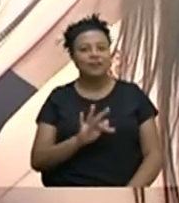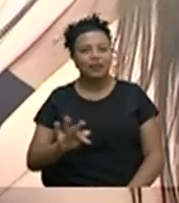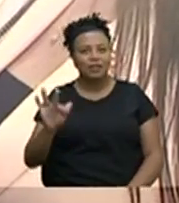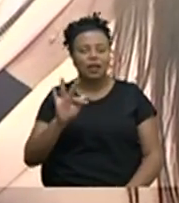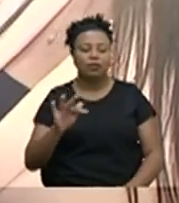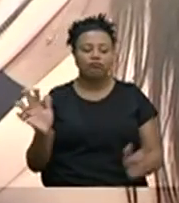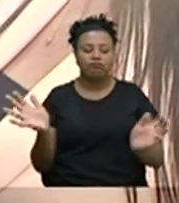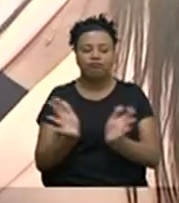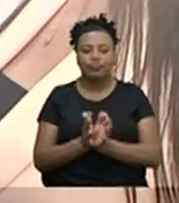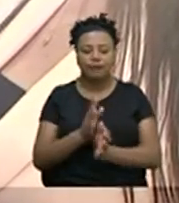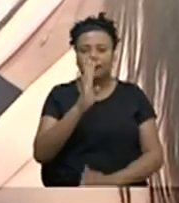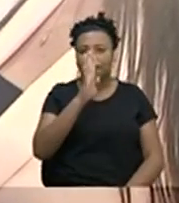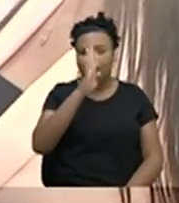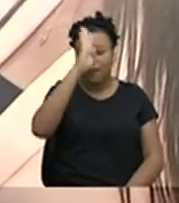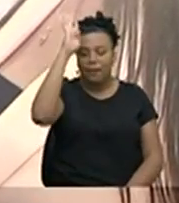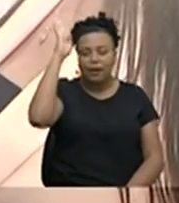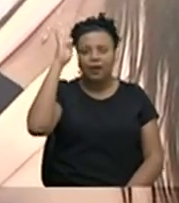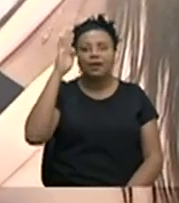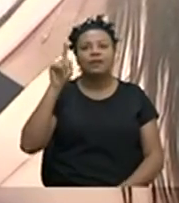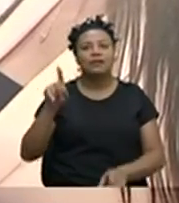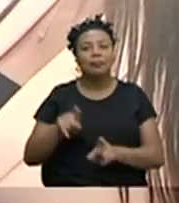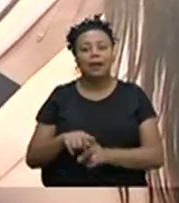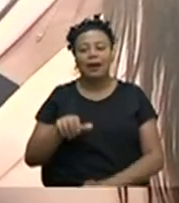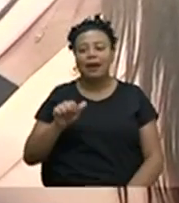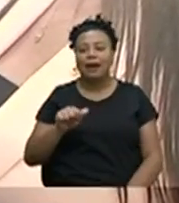de Bombeiros, da ABIN,